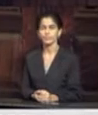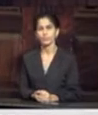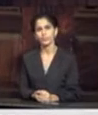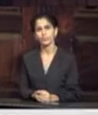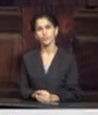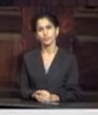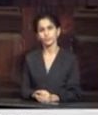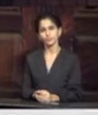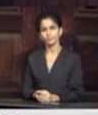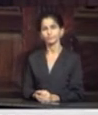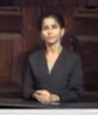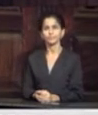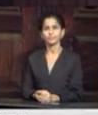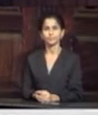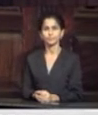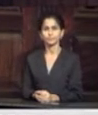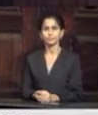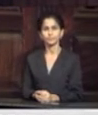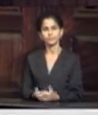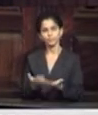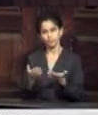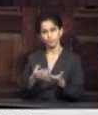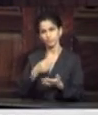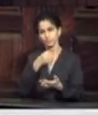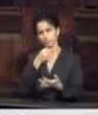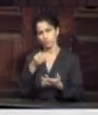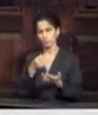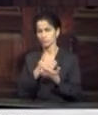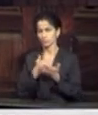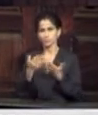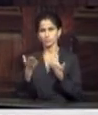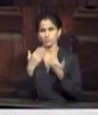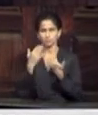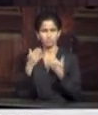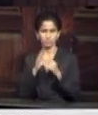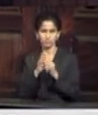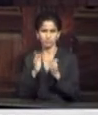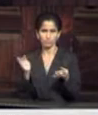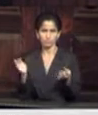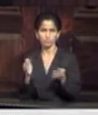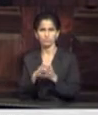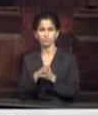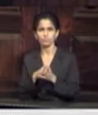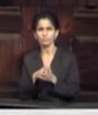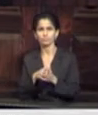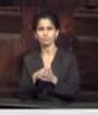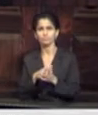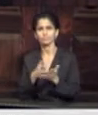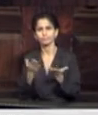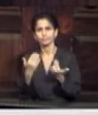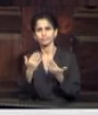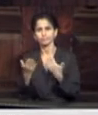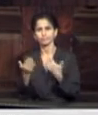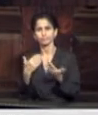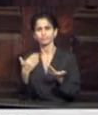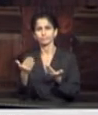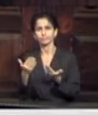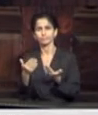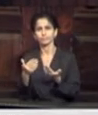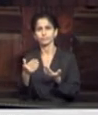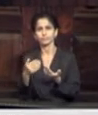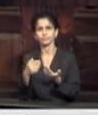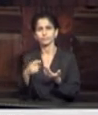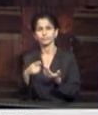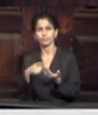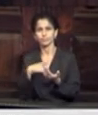preparei, queria fazer dois comentários iniciais. Evidentemente, queria comentar os desafios